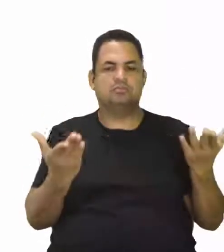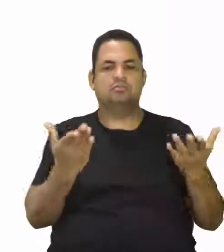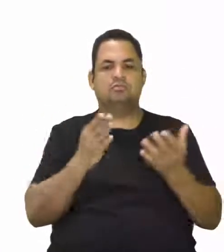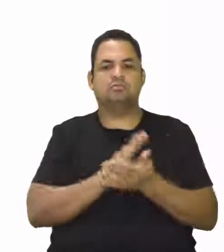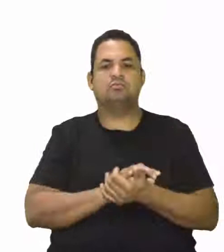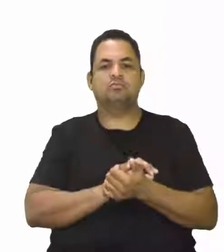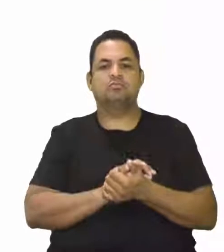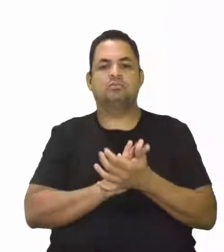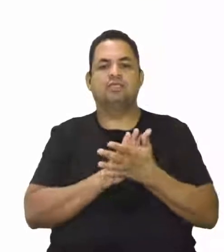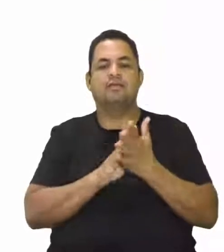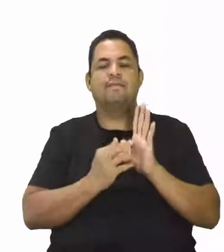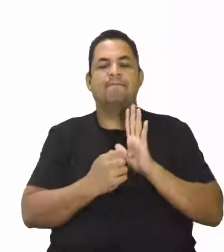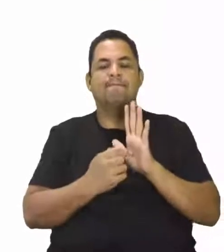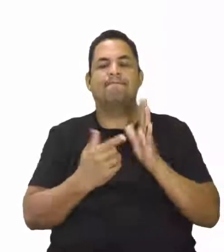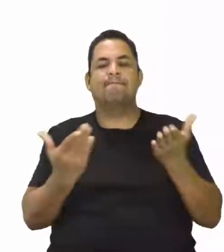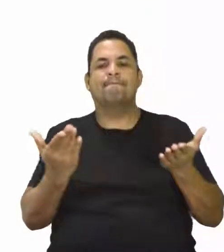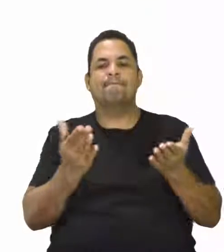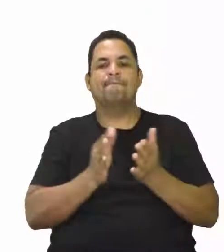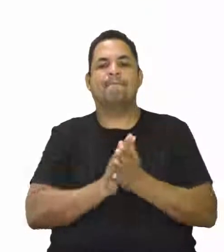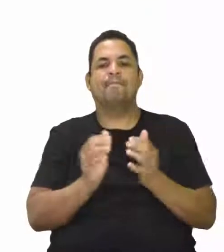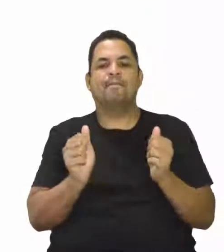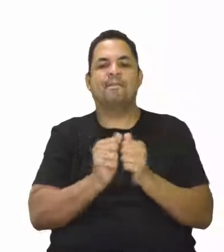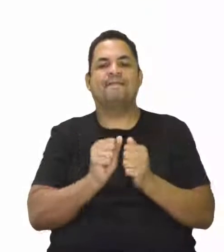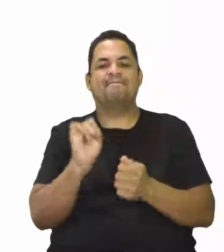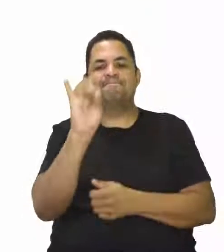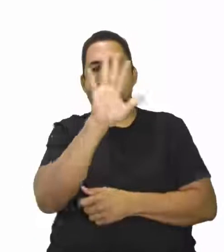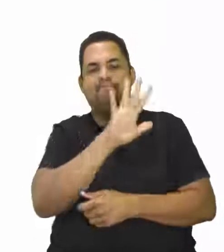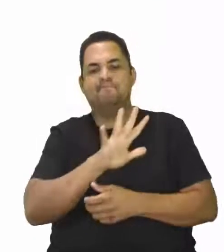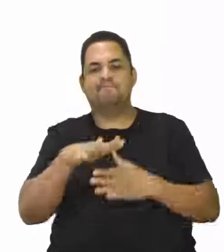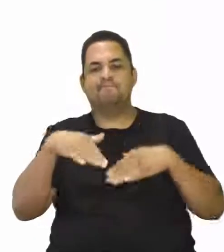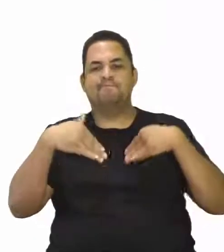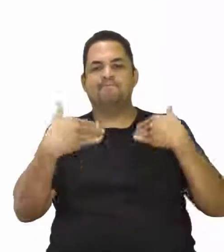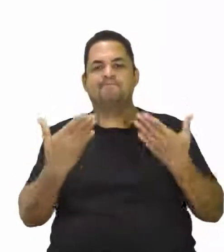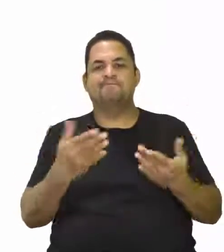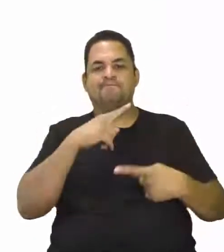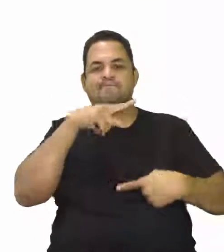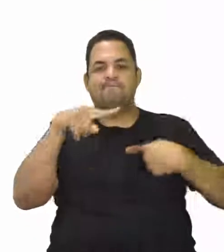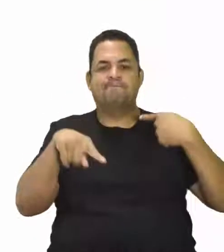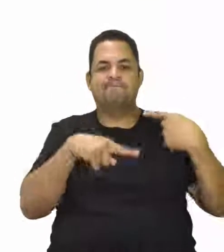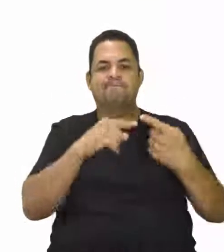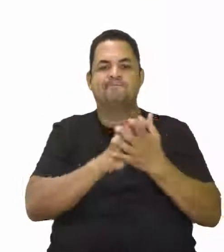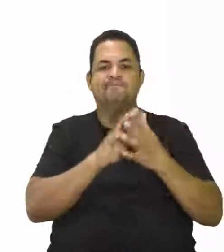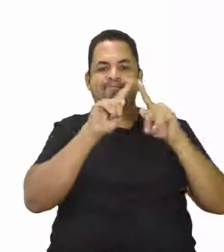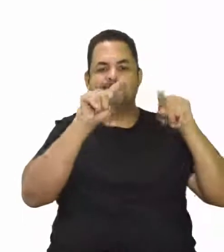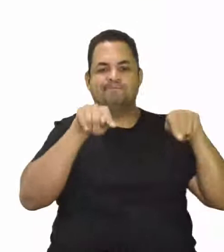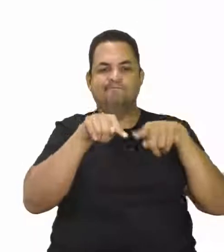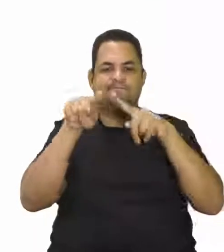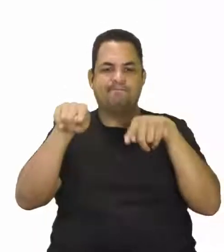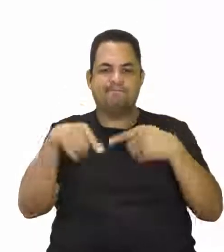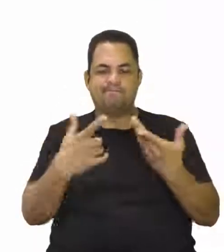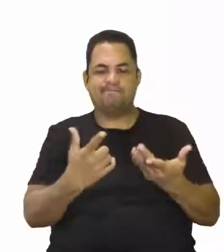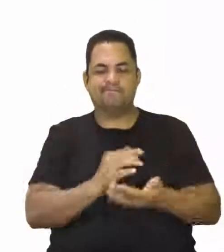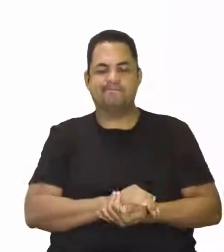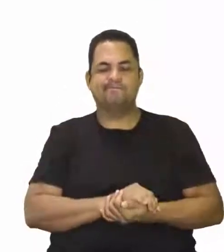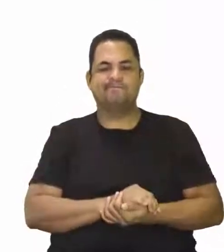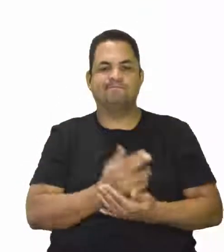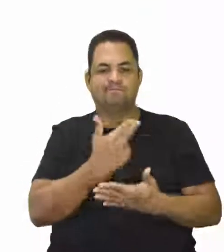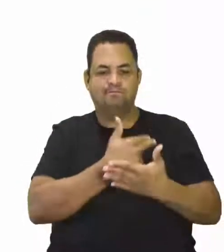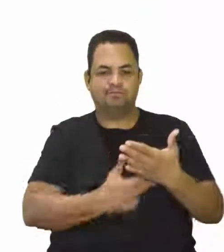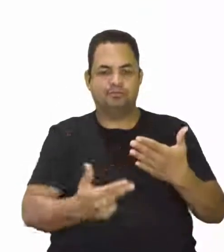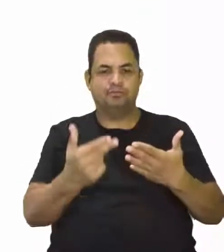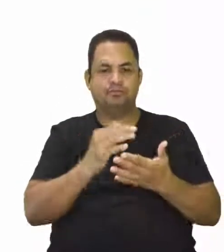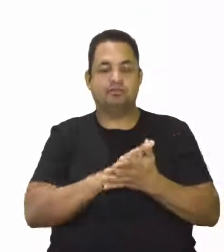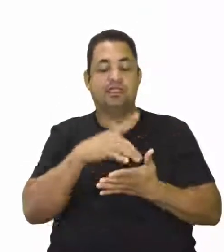vai determinar juntamente com as imagens qual é o objetivo da tira. Porque lembrem-se, mesmo ela